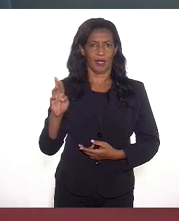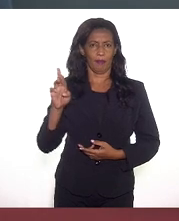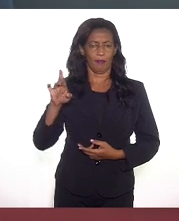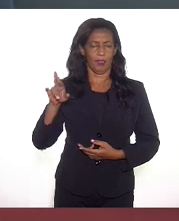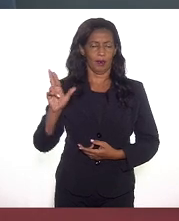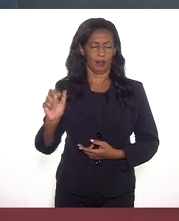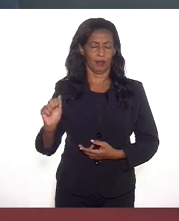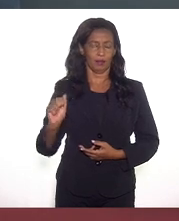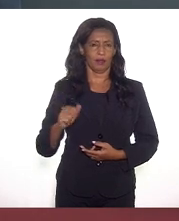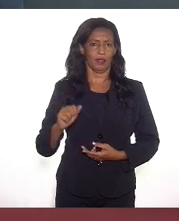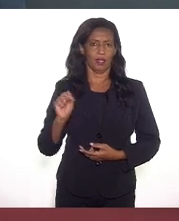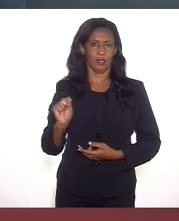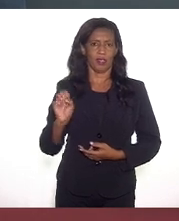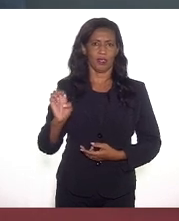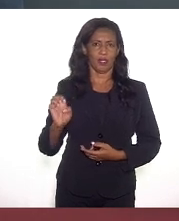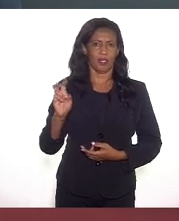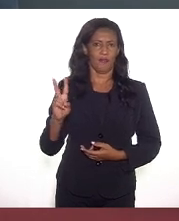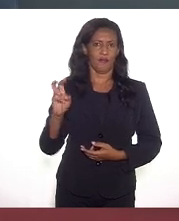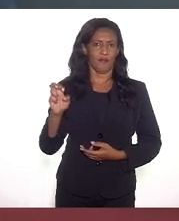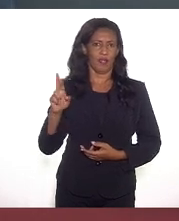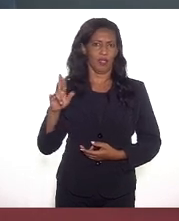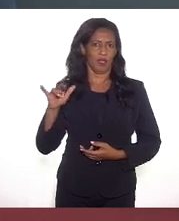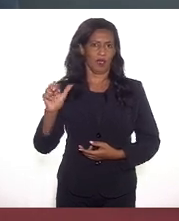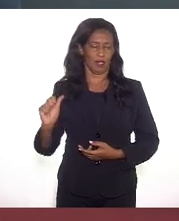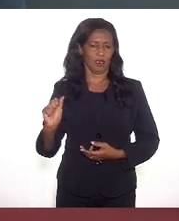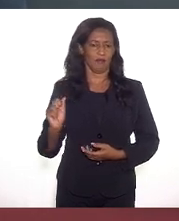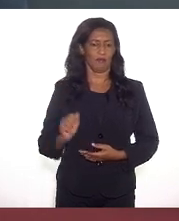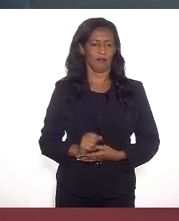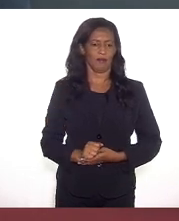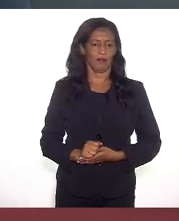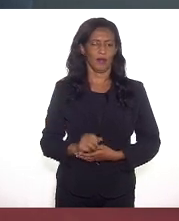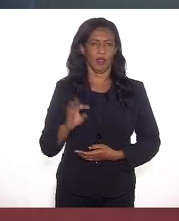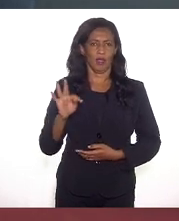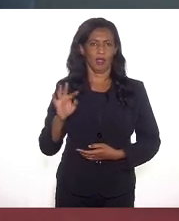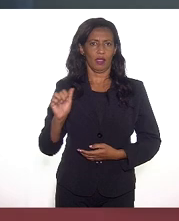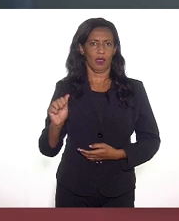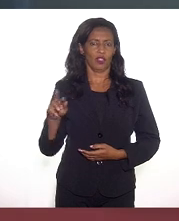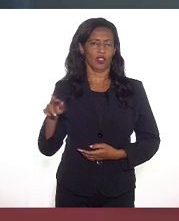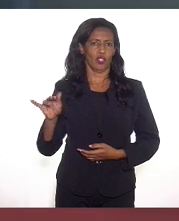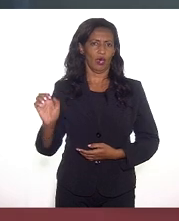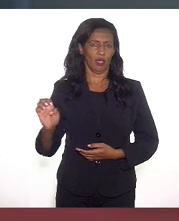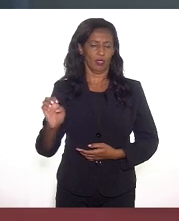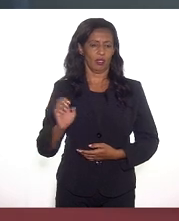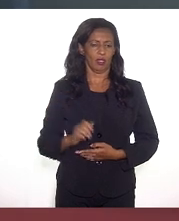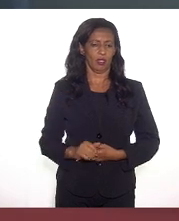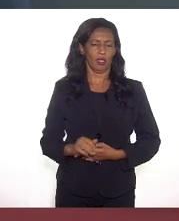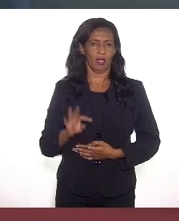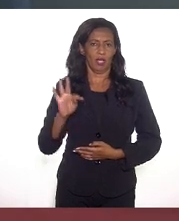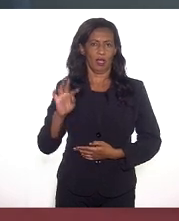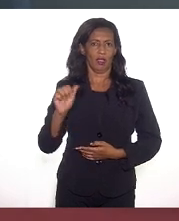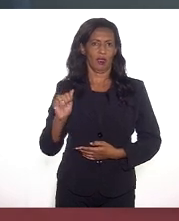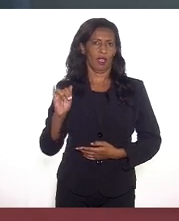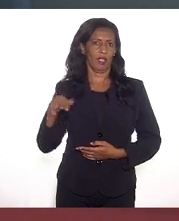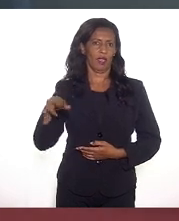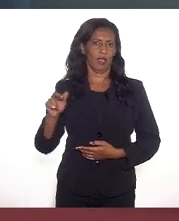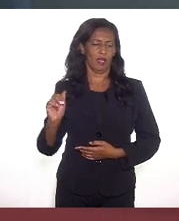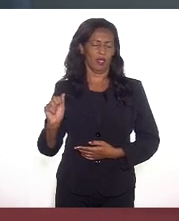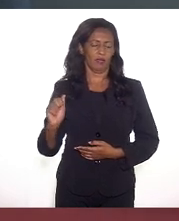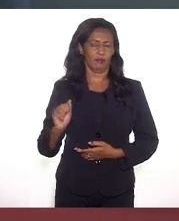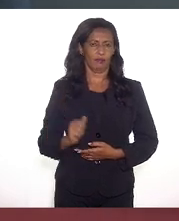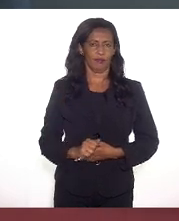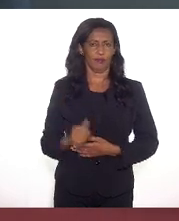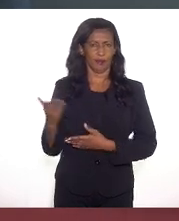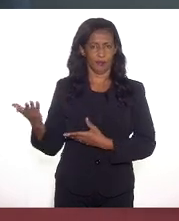Castilho, Severina Pessoa Xavier, Tatiane Amaro dos Reis e Tainara Gonçalves Barreto,